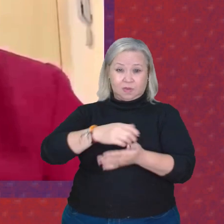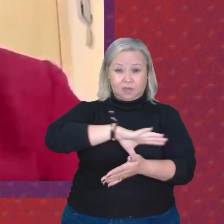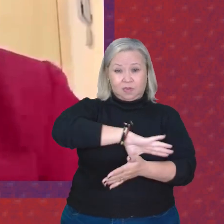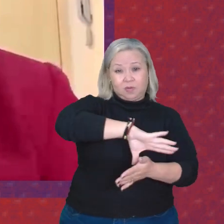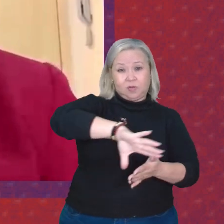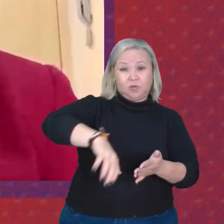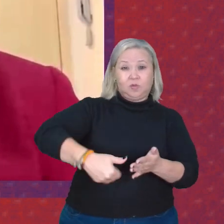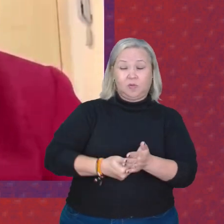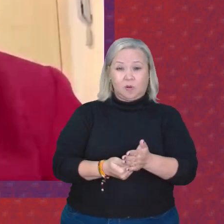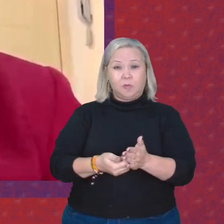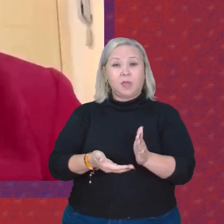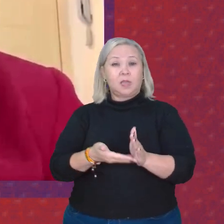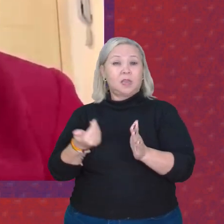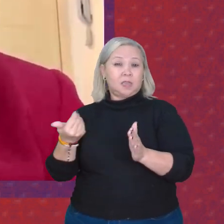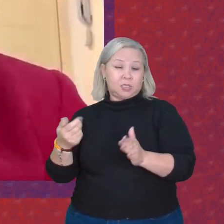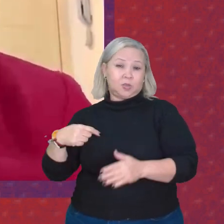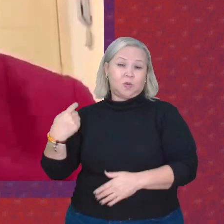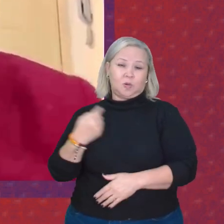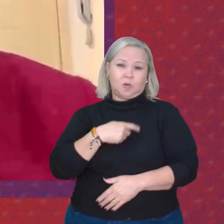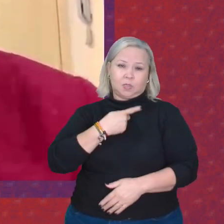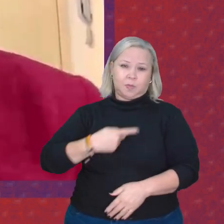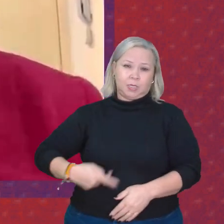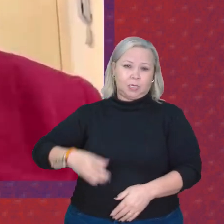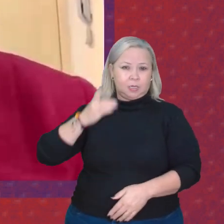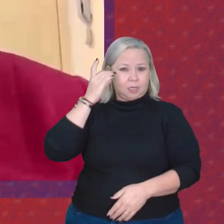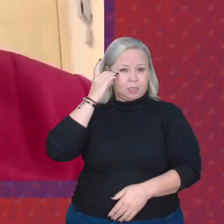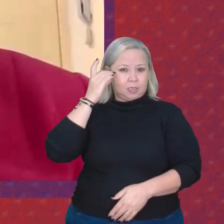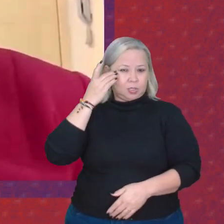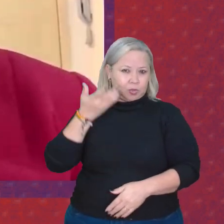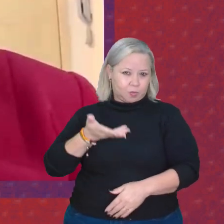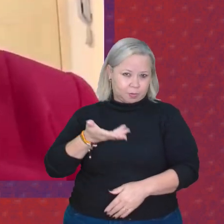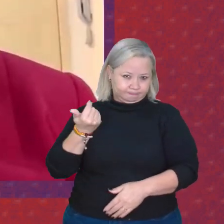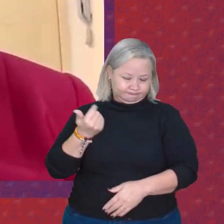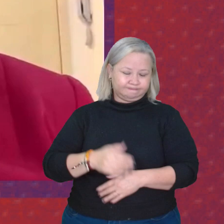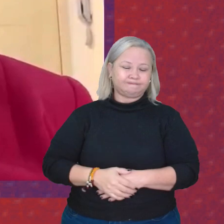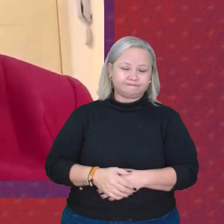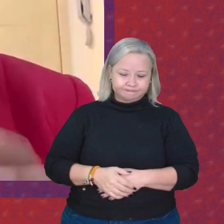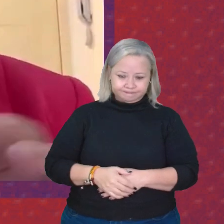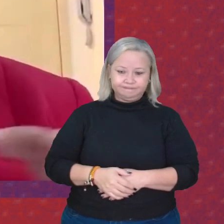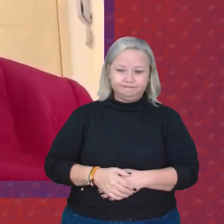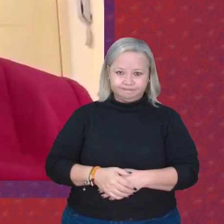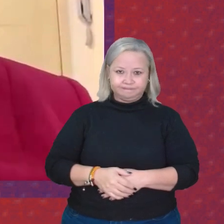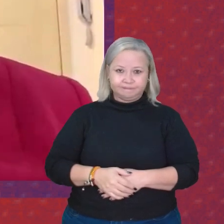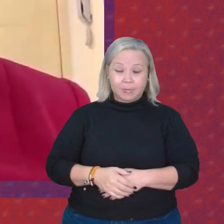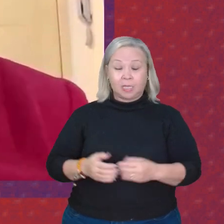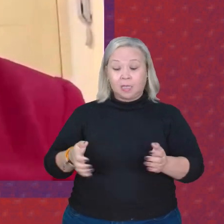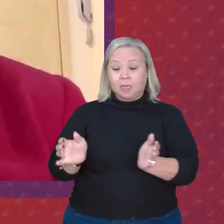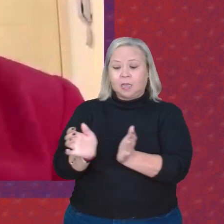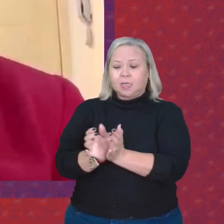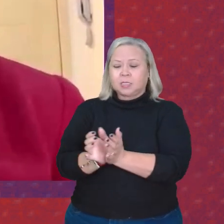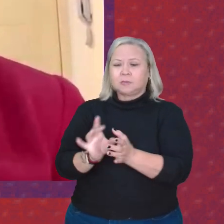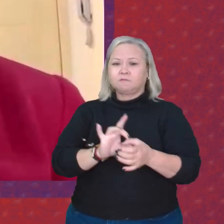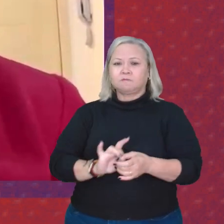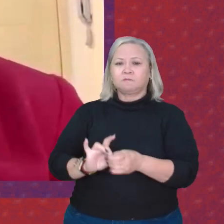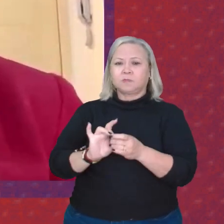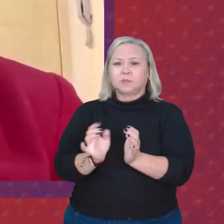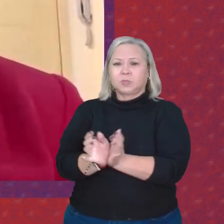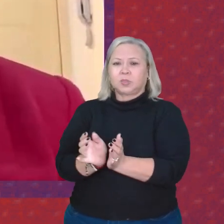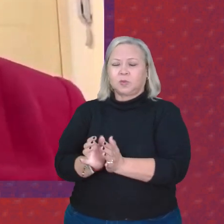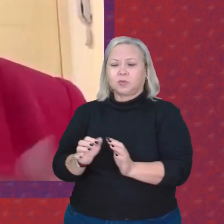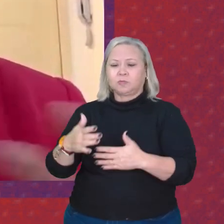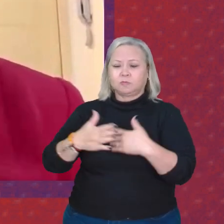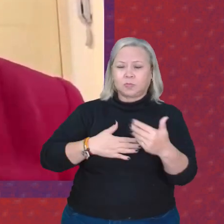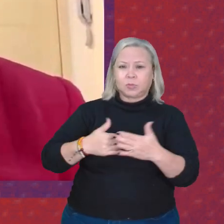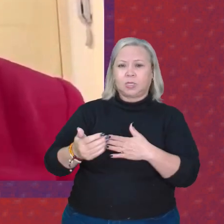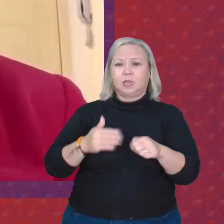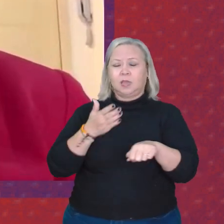que tirou, né, a presidenta Dilma da presidência da República. Então, é um conjunto, né, de